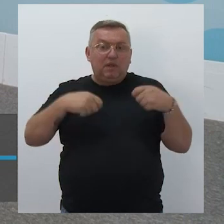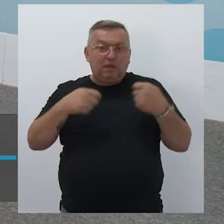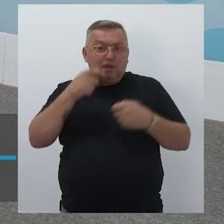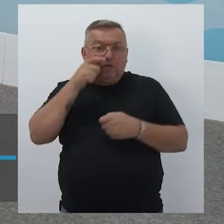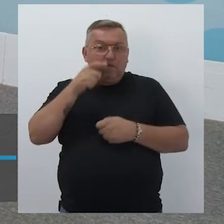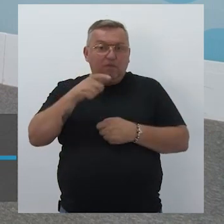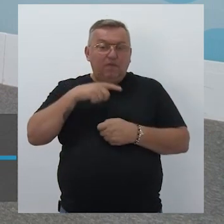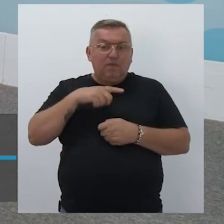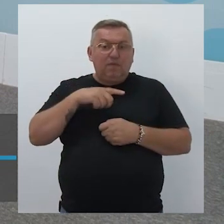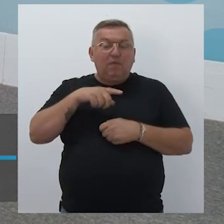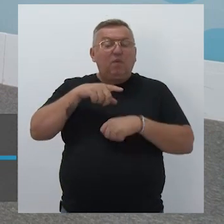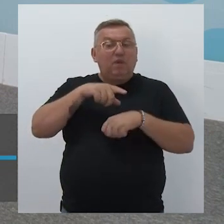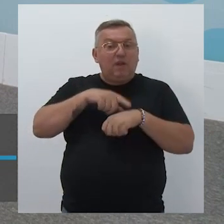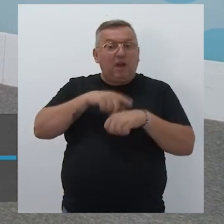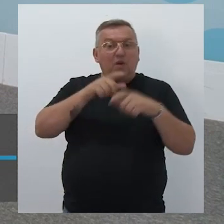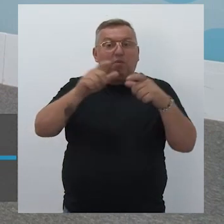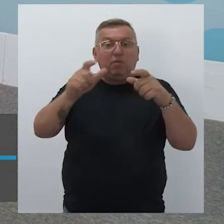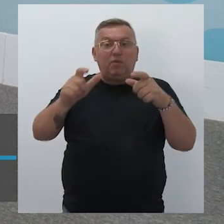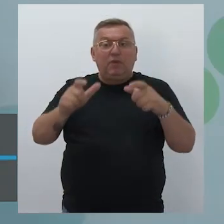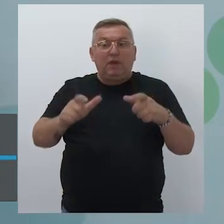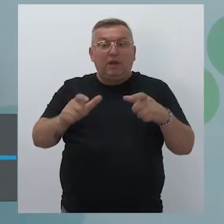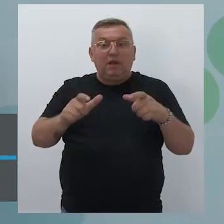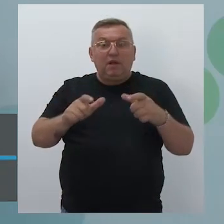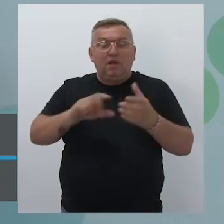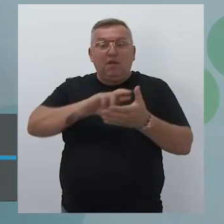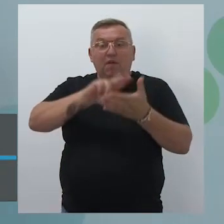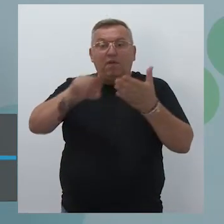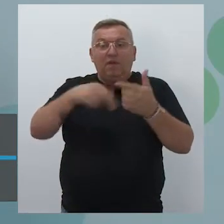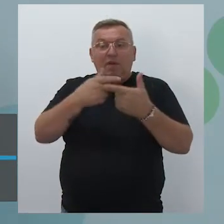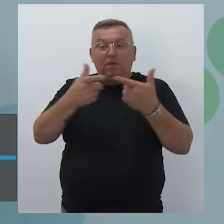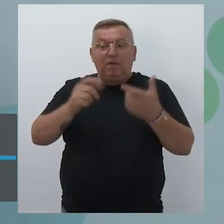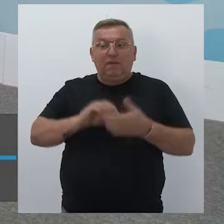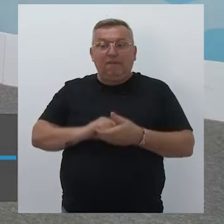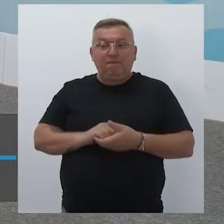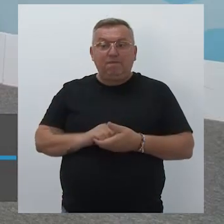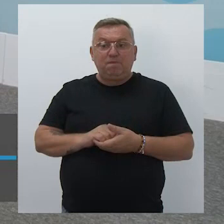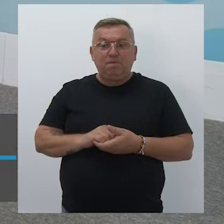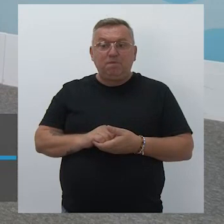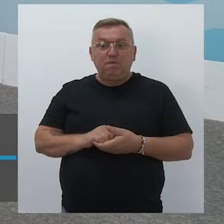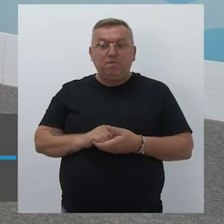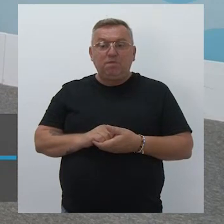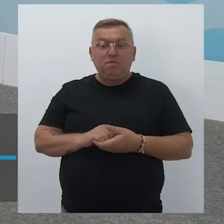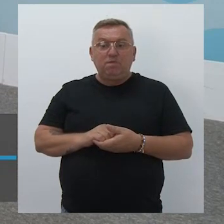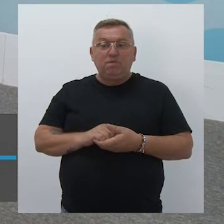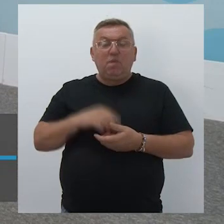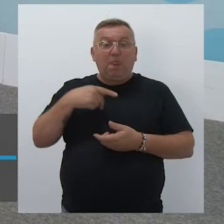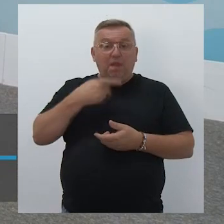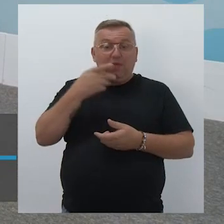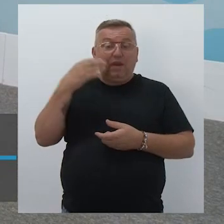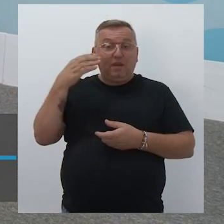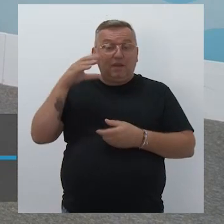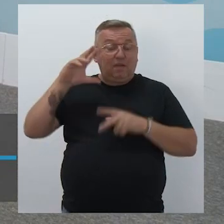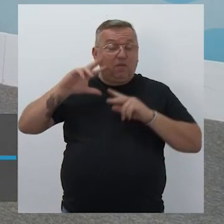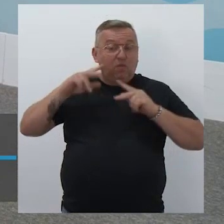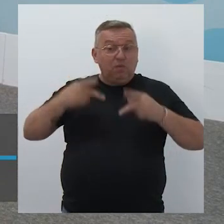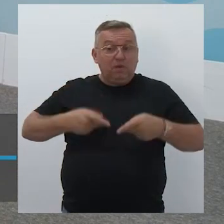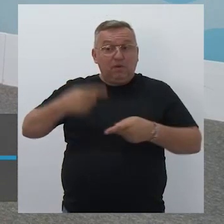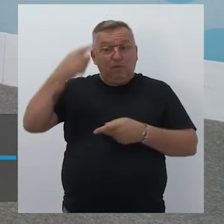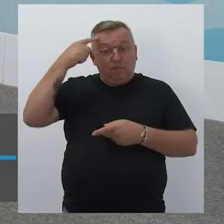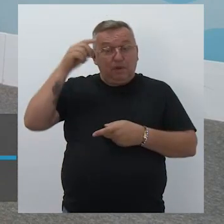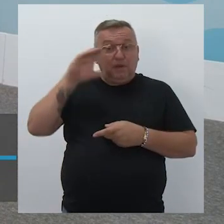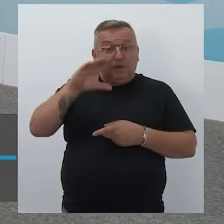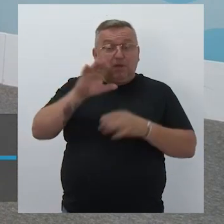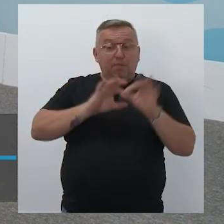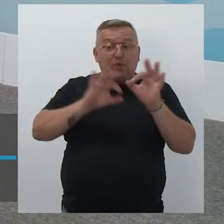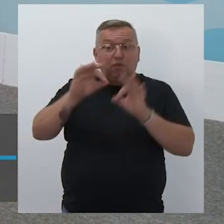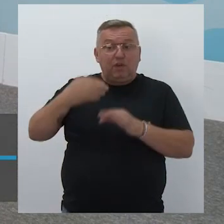com o tempo, com o lugar, com vários elementos. É. E quando a gente fala ciências humanas, a gente pensa nisso mesmo, né? Em projeto